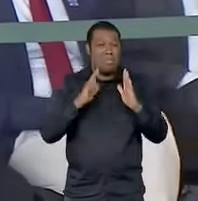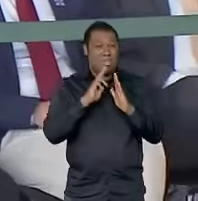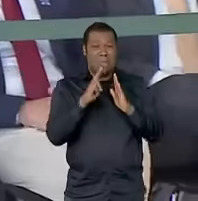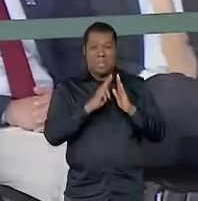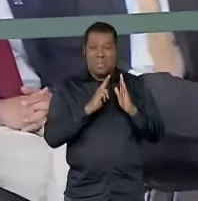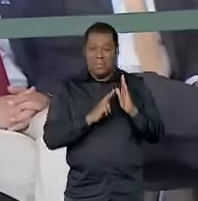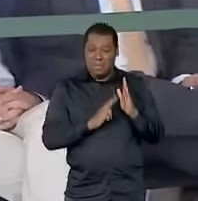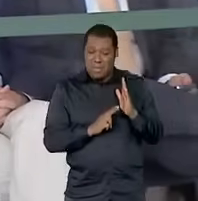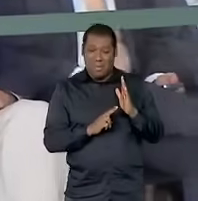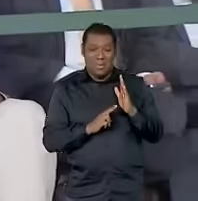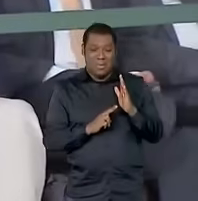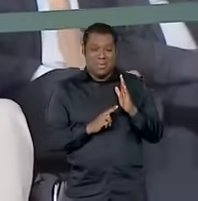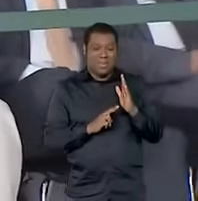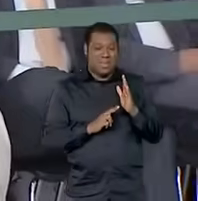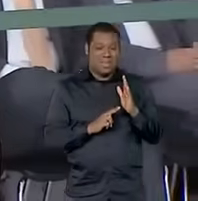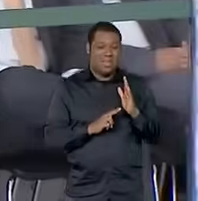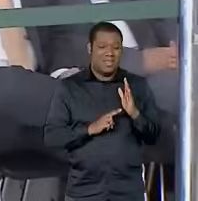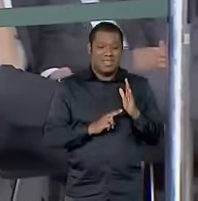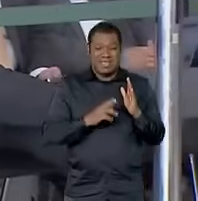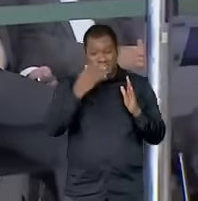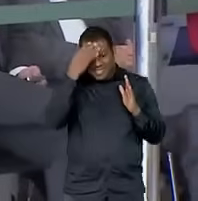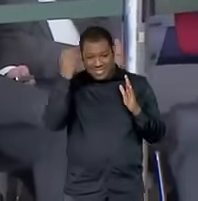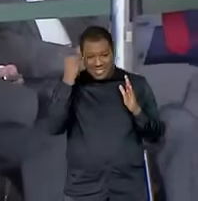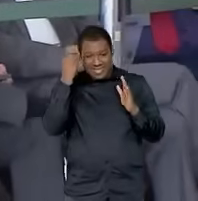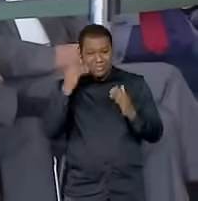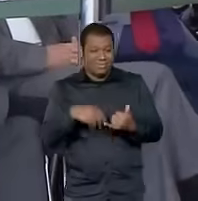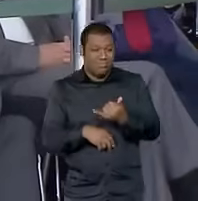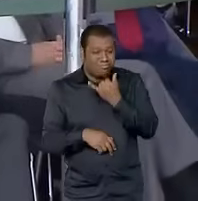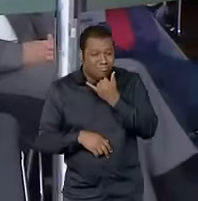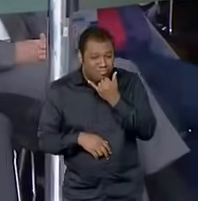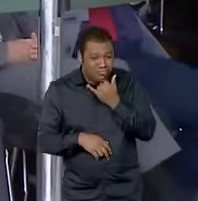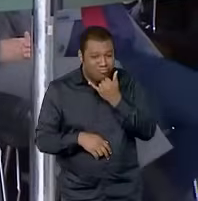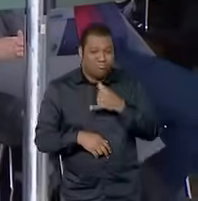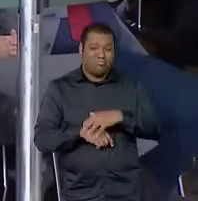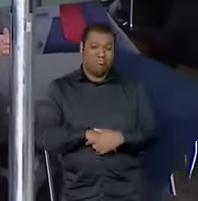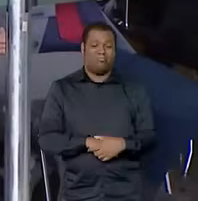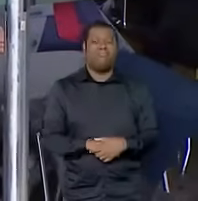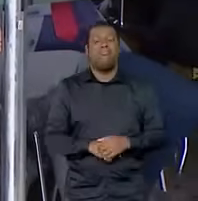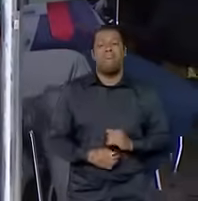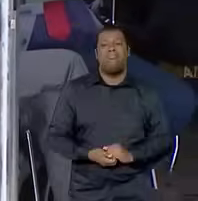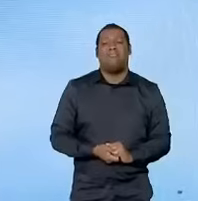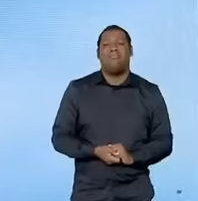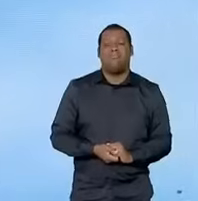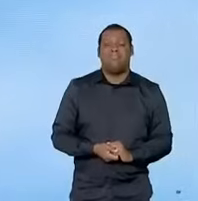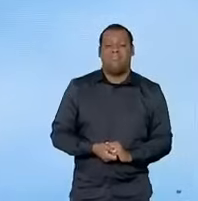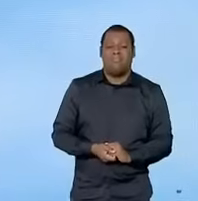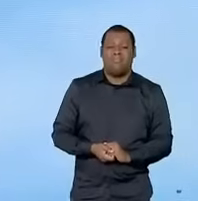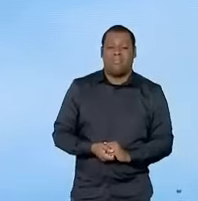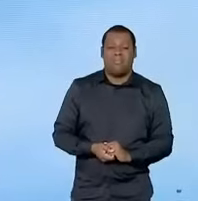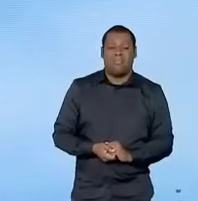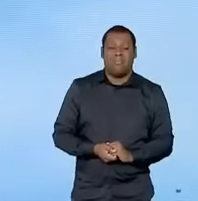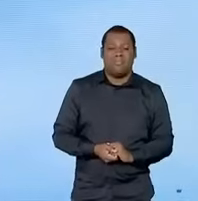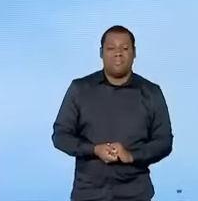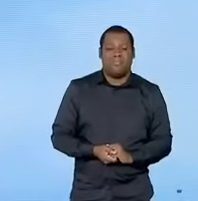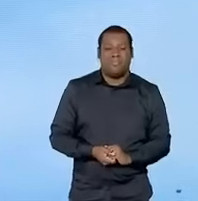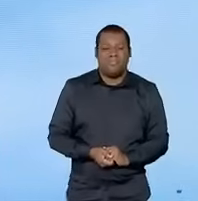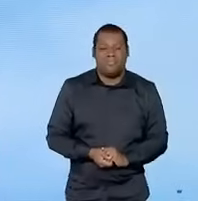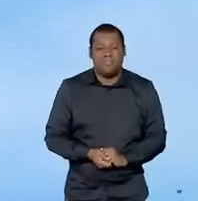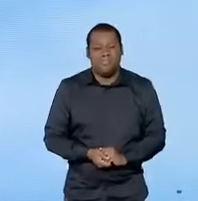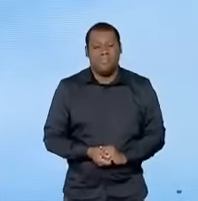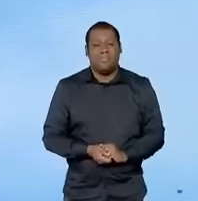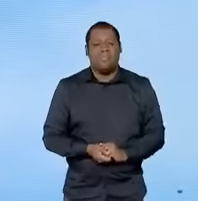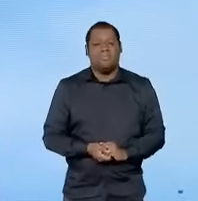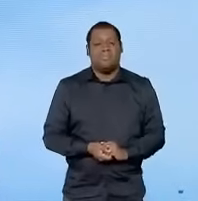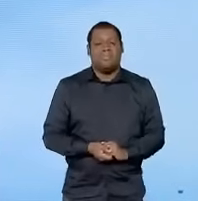Senhoras e senhores, primeiro, É uma